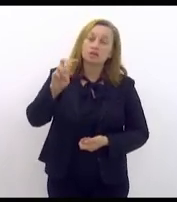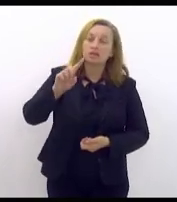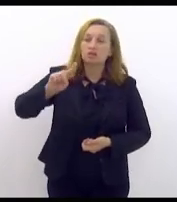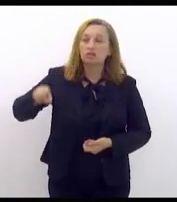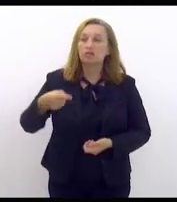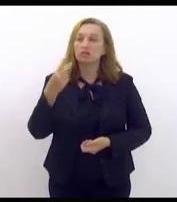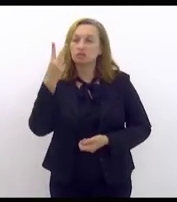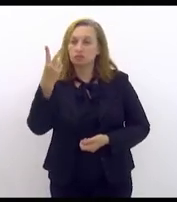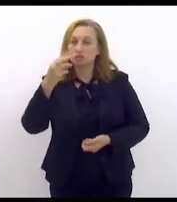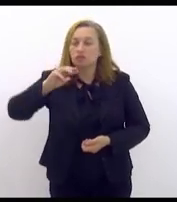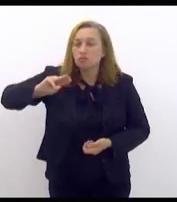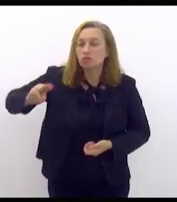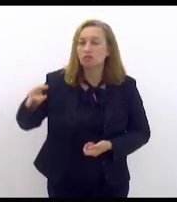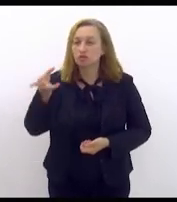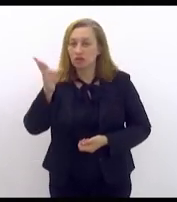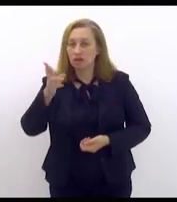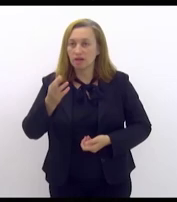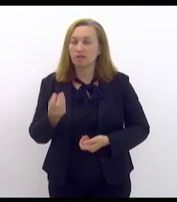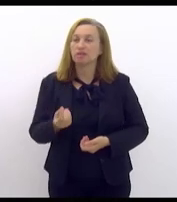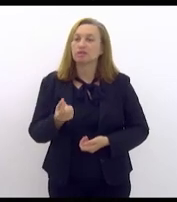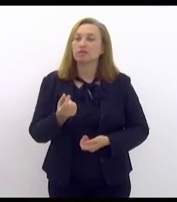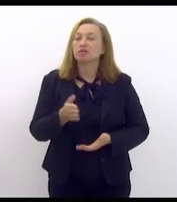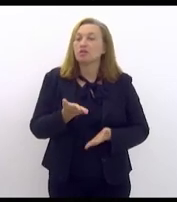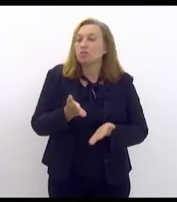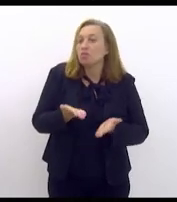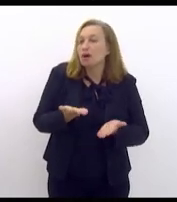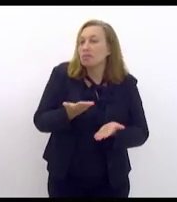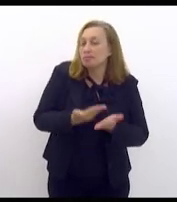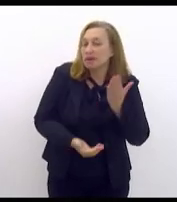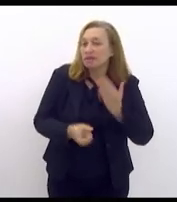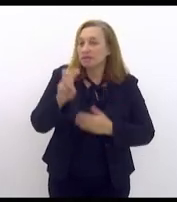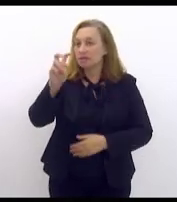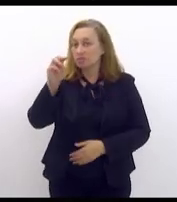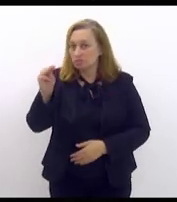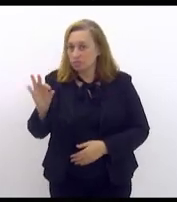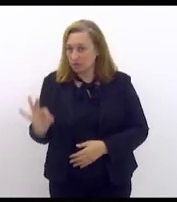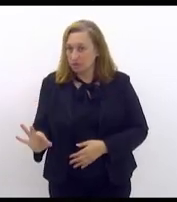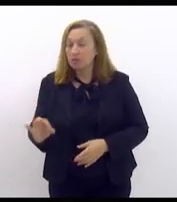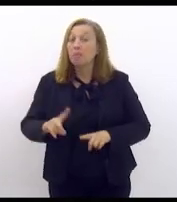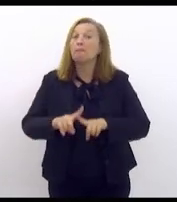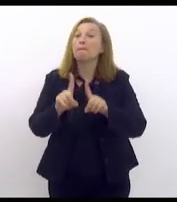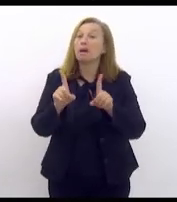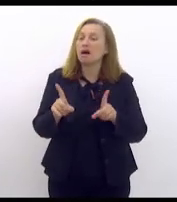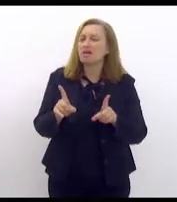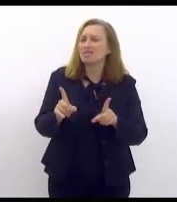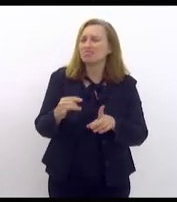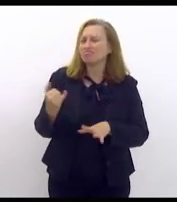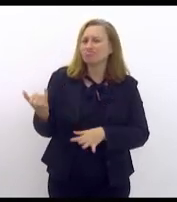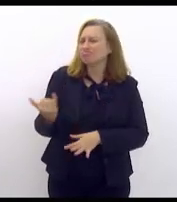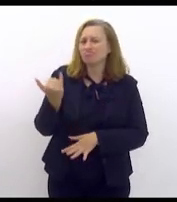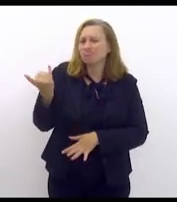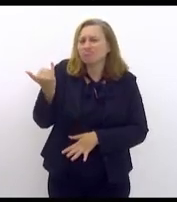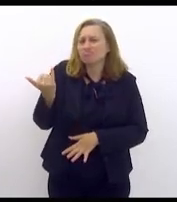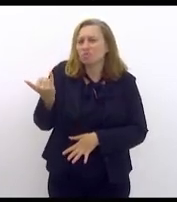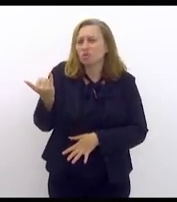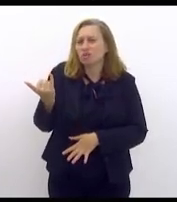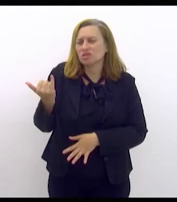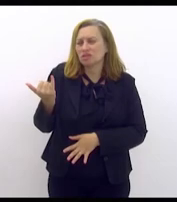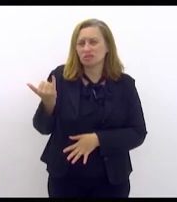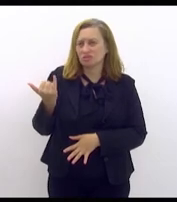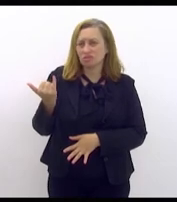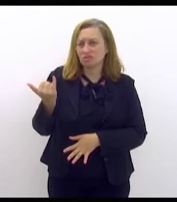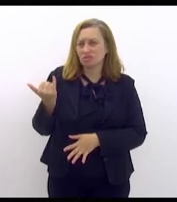5,2 milhões de reais, uma queda de 5%. Mas pouco importa essas